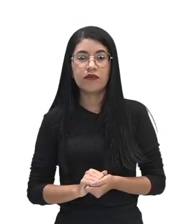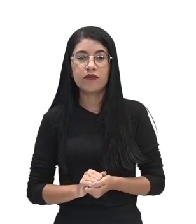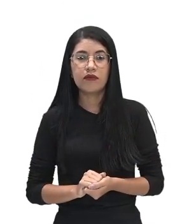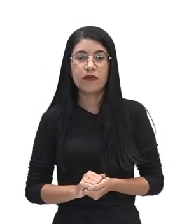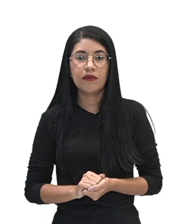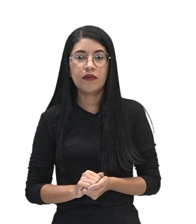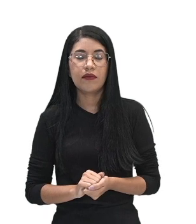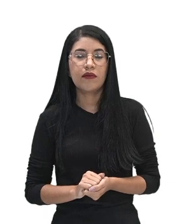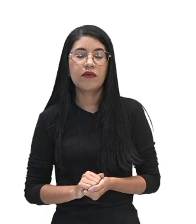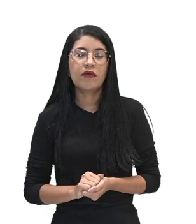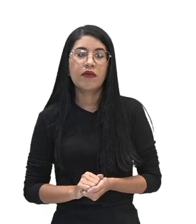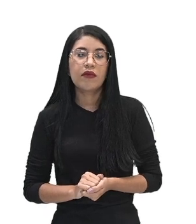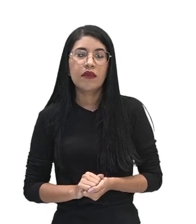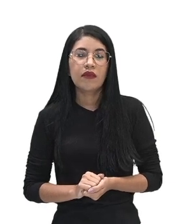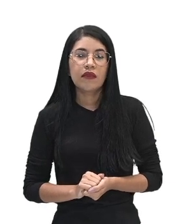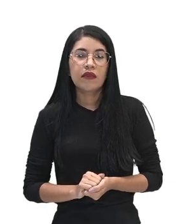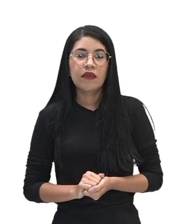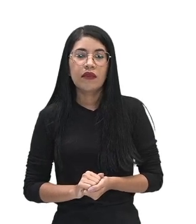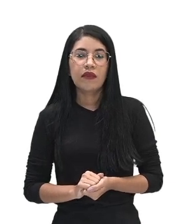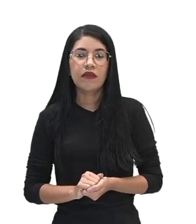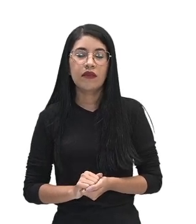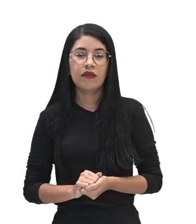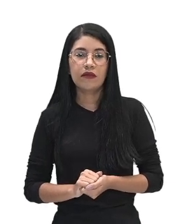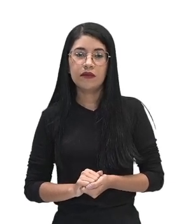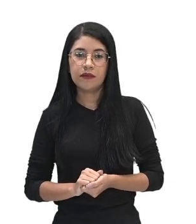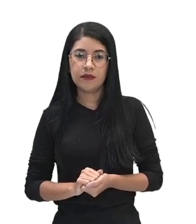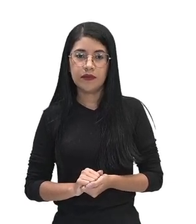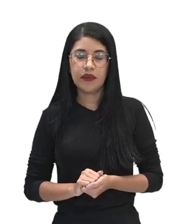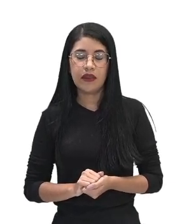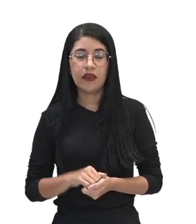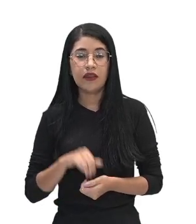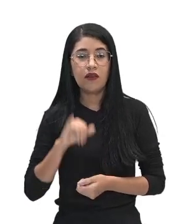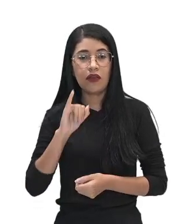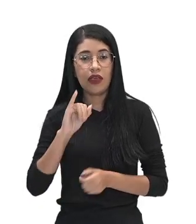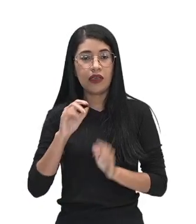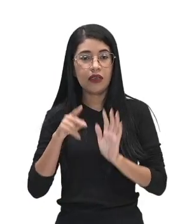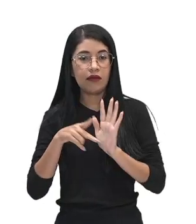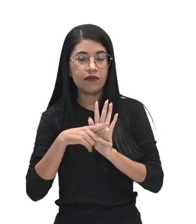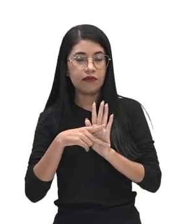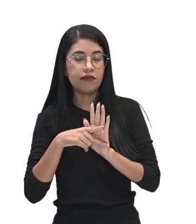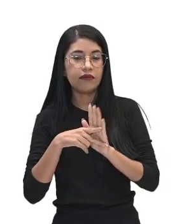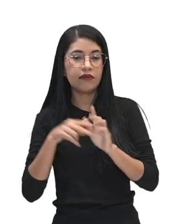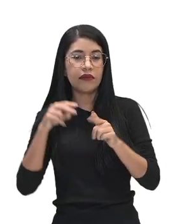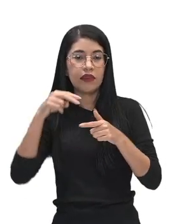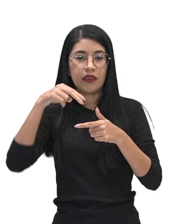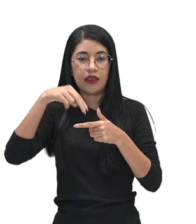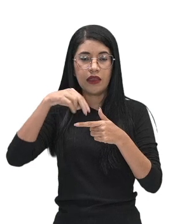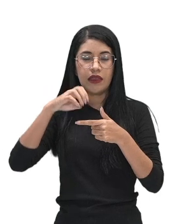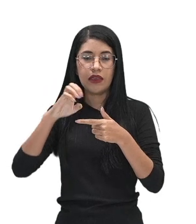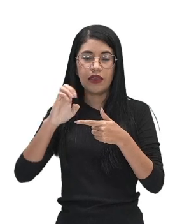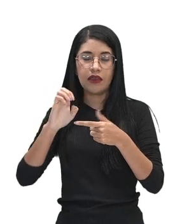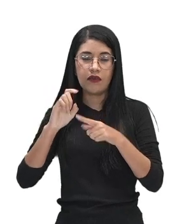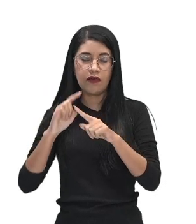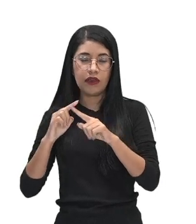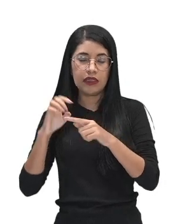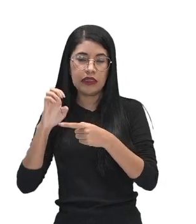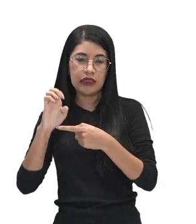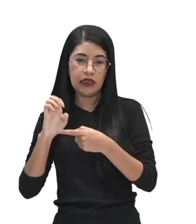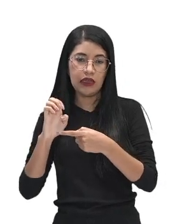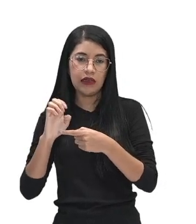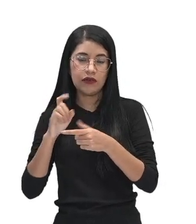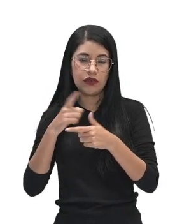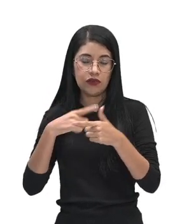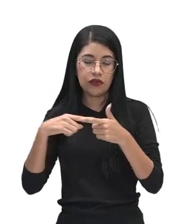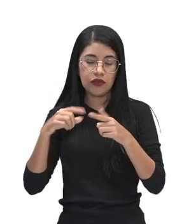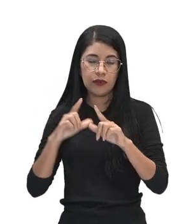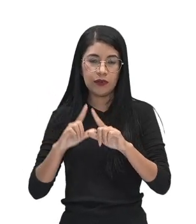onde a intensidade de corrente é igual a N vezes o E, dividido pelo